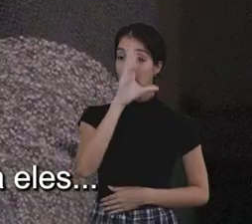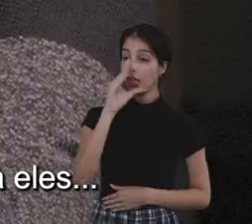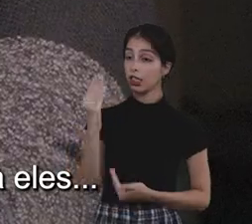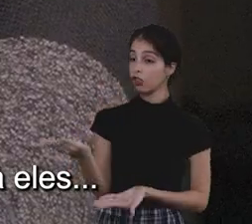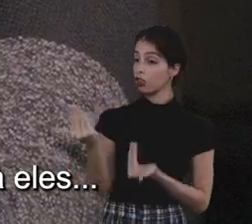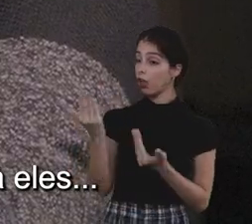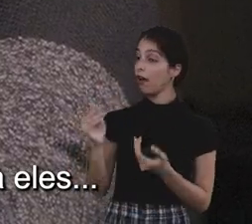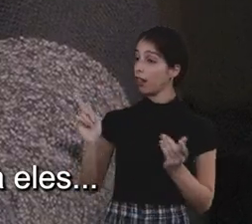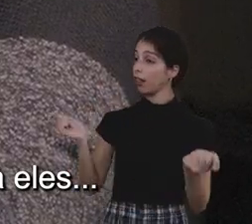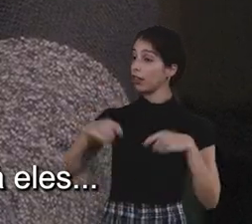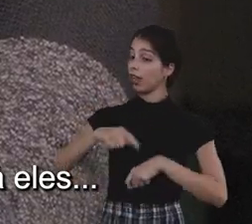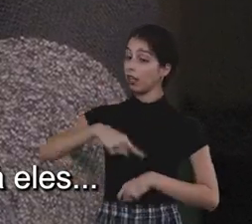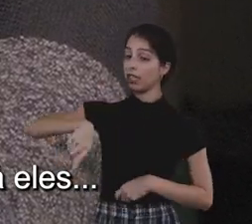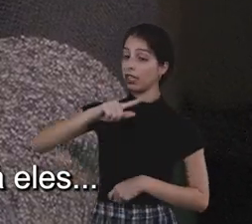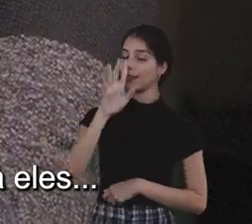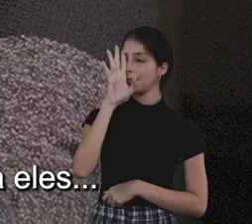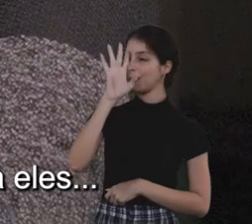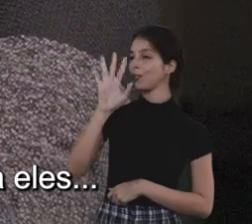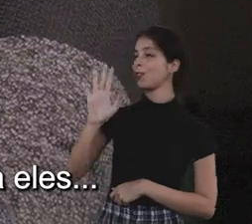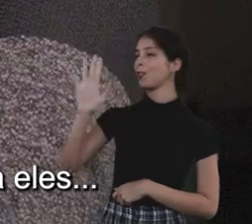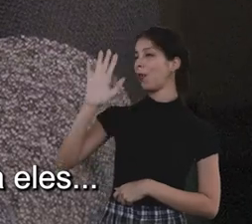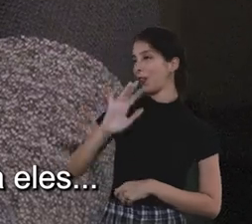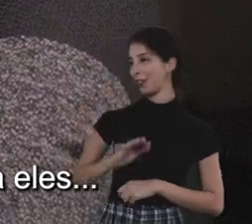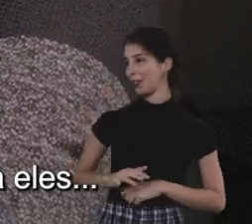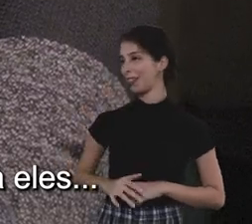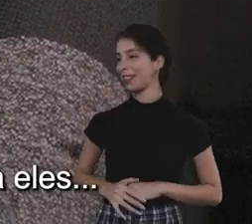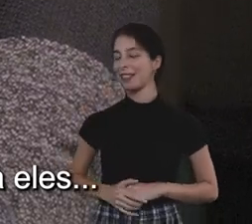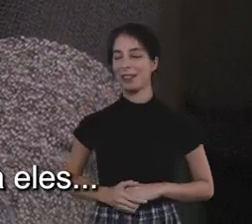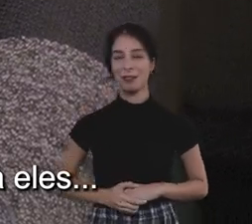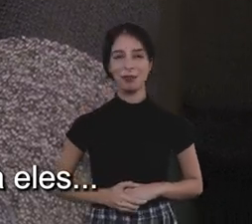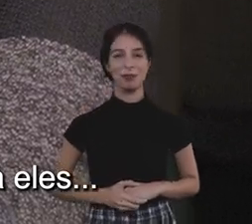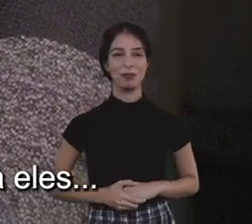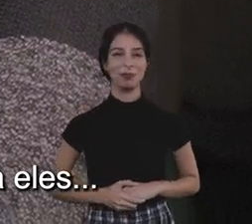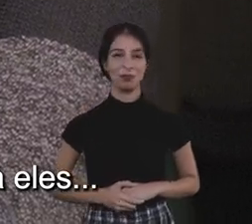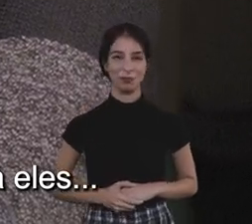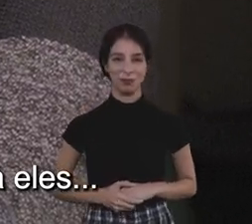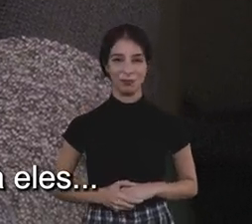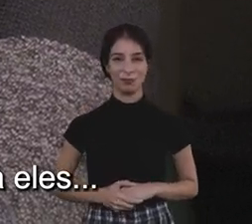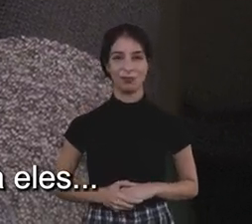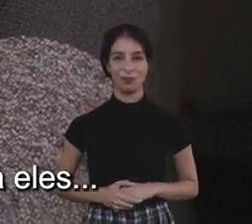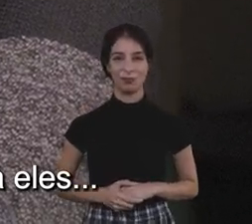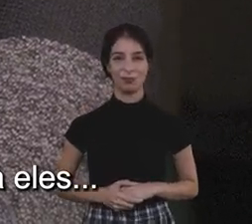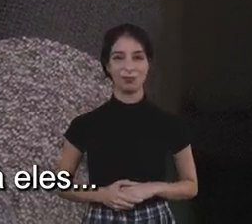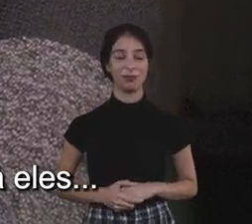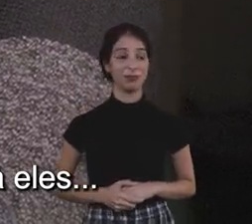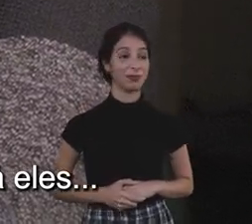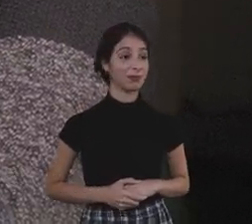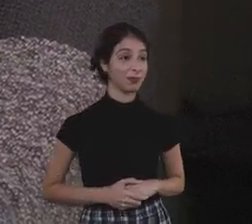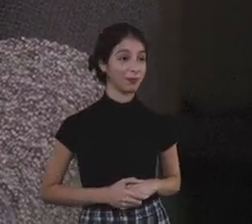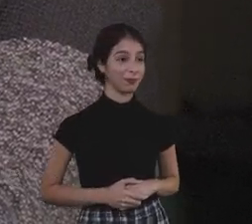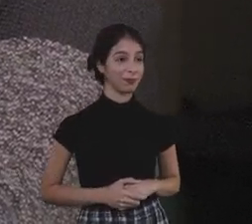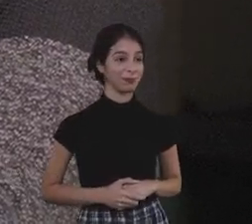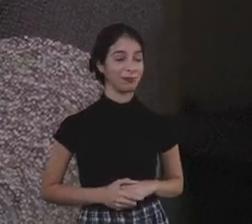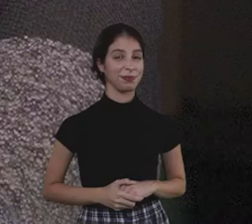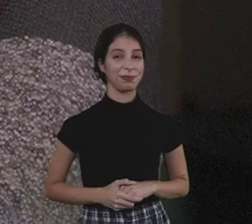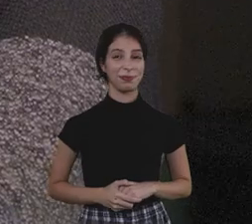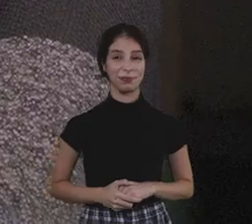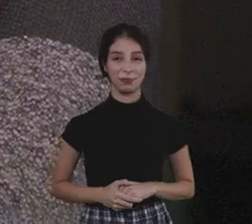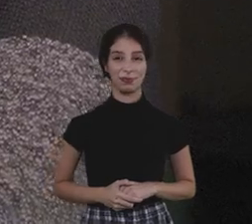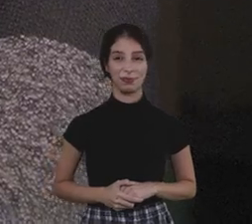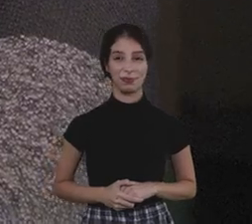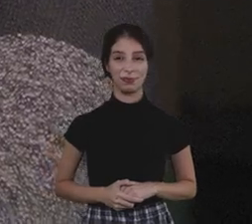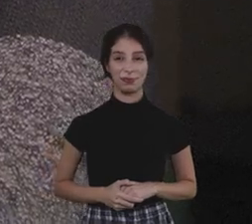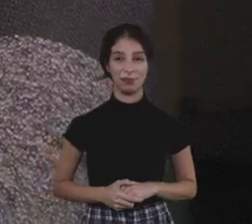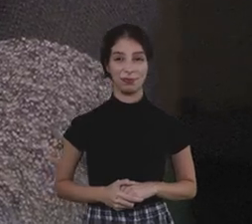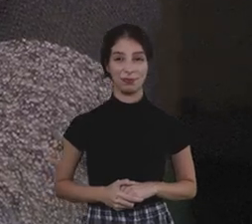sonhos né é feita de sonhos e e e e essa possibilidade da gente dar eles por isso é que é é